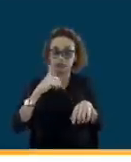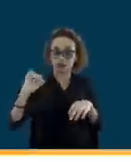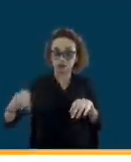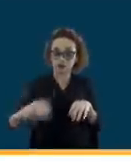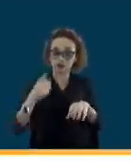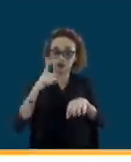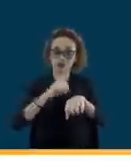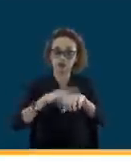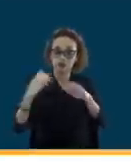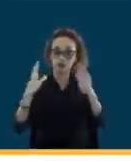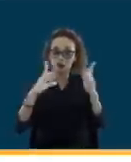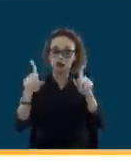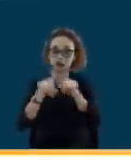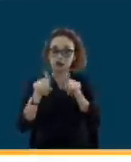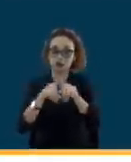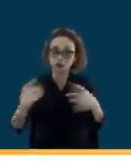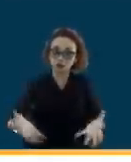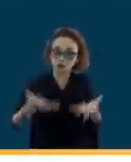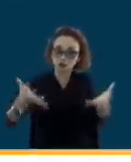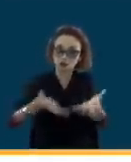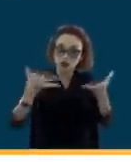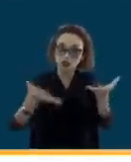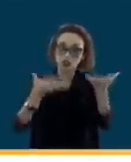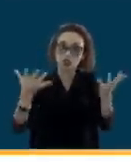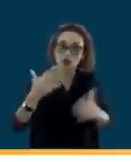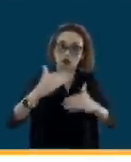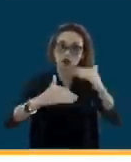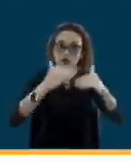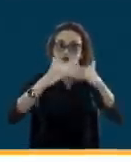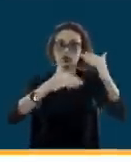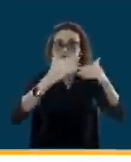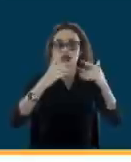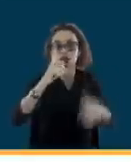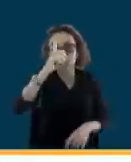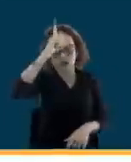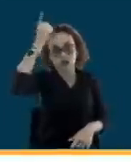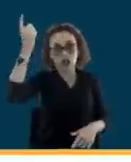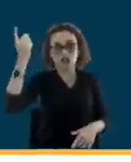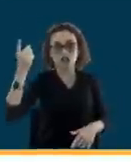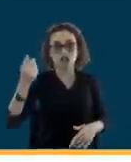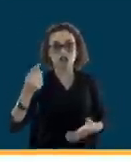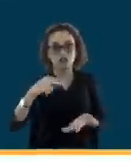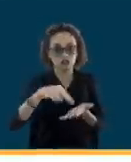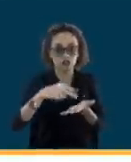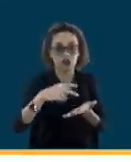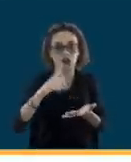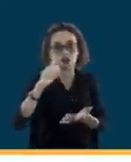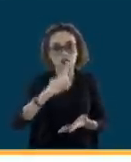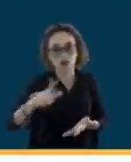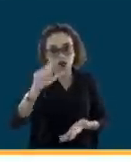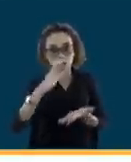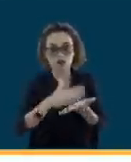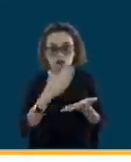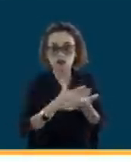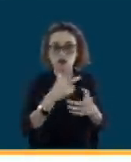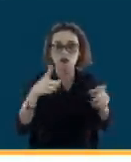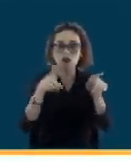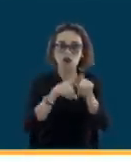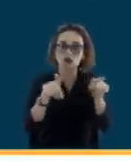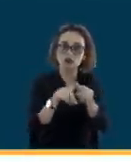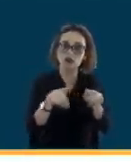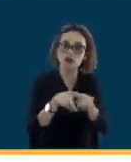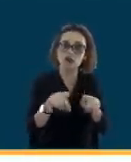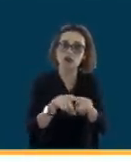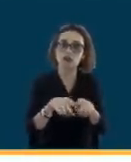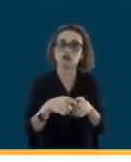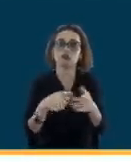processos criativos, a criação de uma coreografia, de uma obra literária, né? Mesmo ainda mais nesse tempo